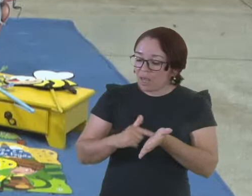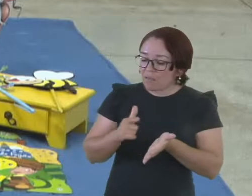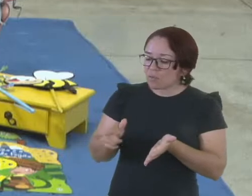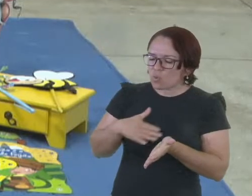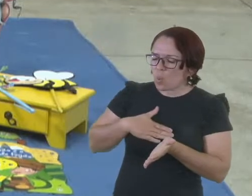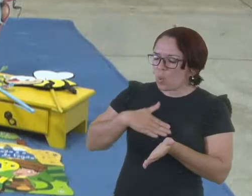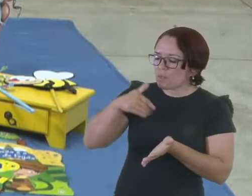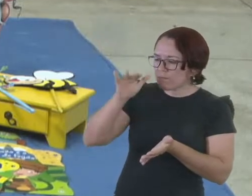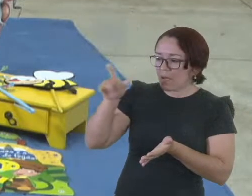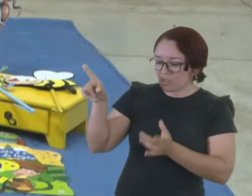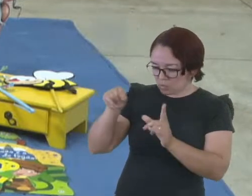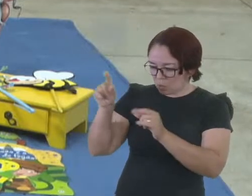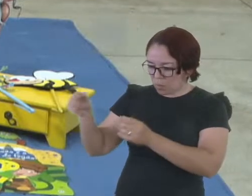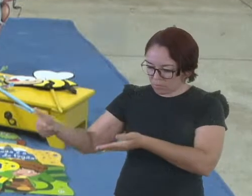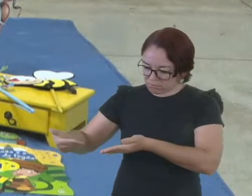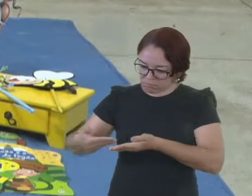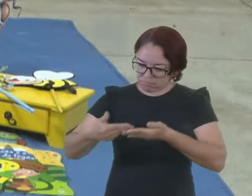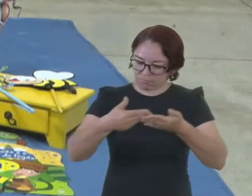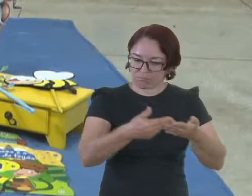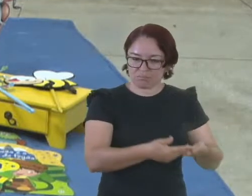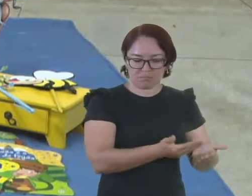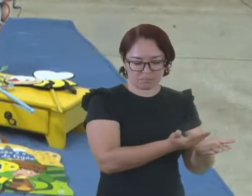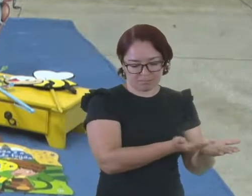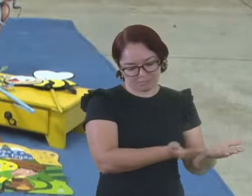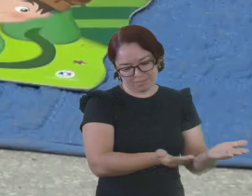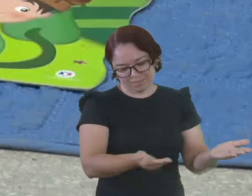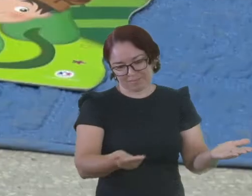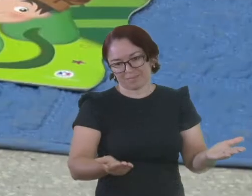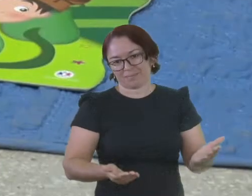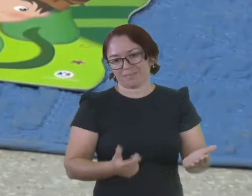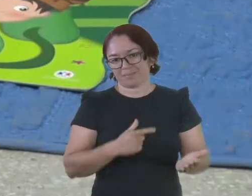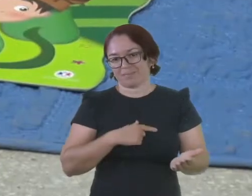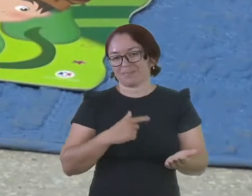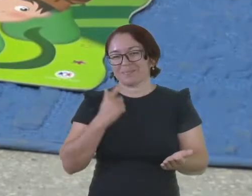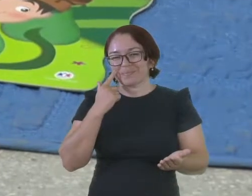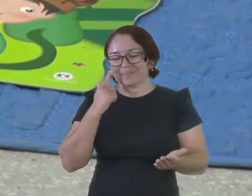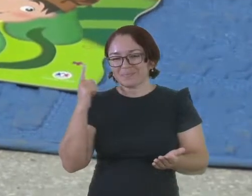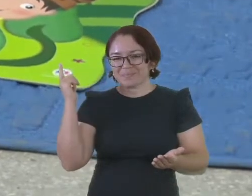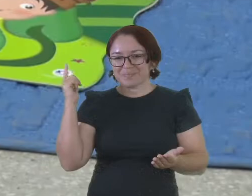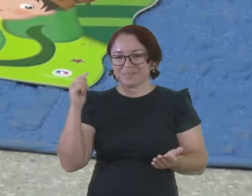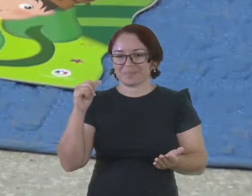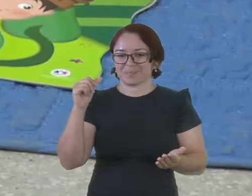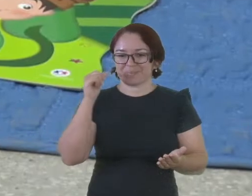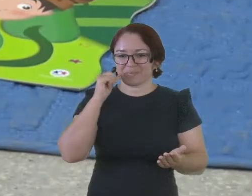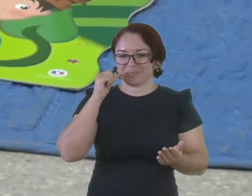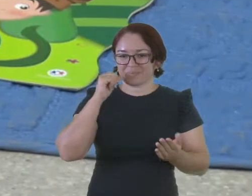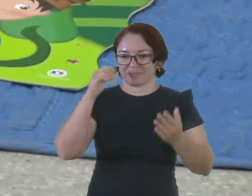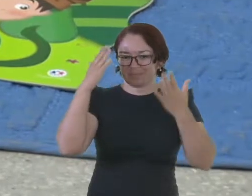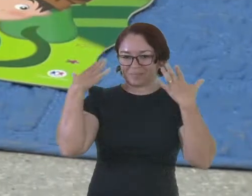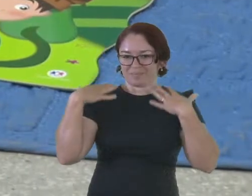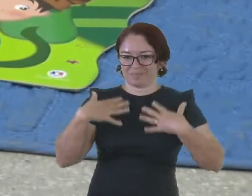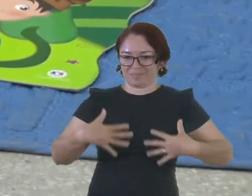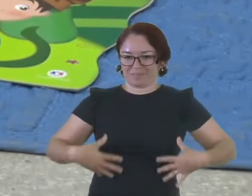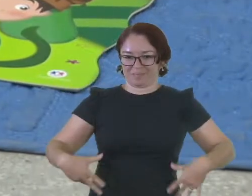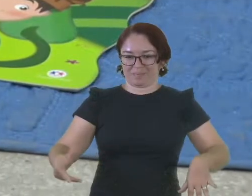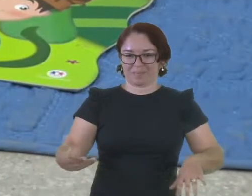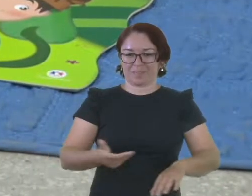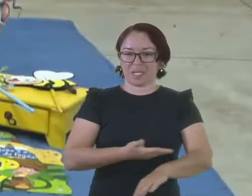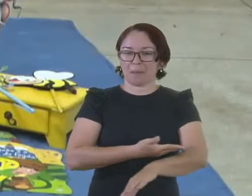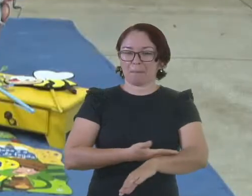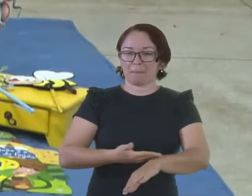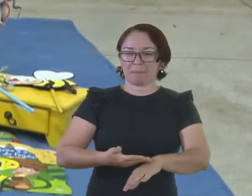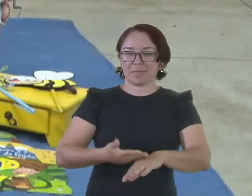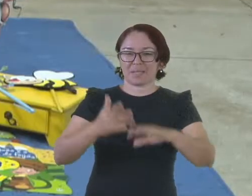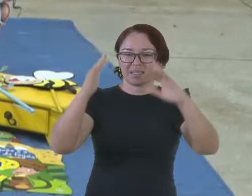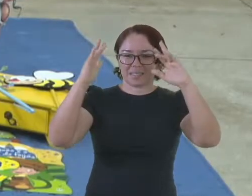Aqui nós temos várias opções de livro. Temos aqui Branca de Neve, O Mágico de Oz, João e o Pé de